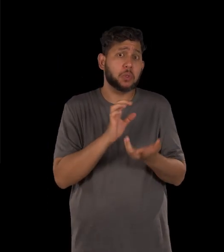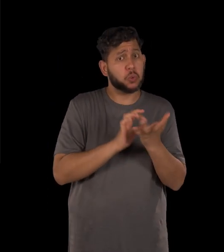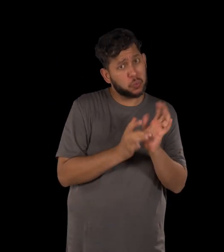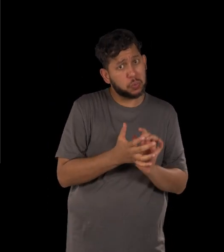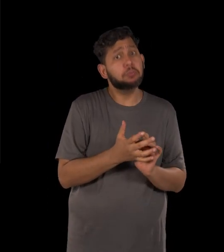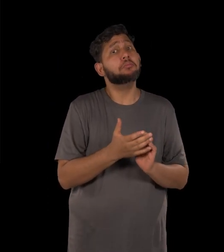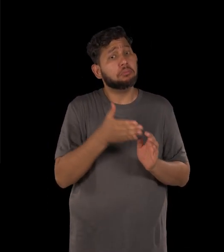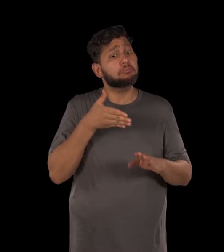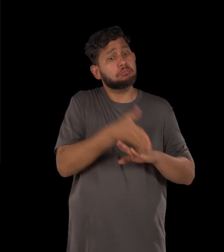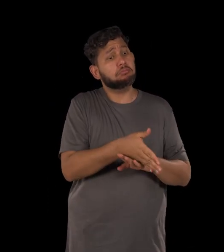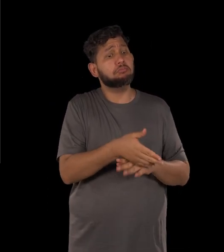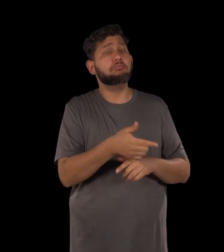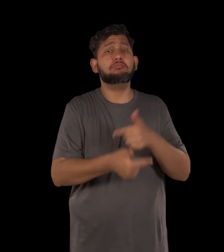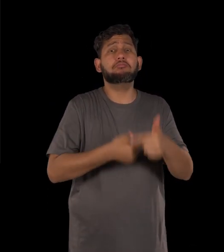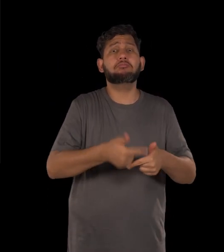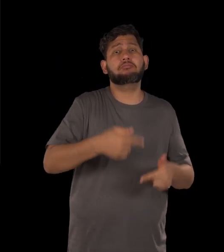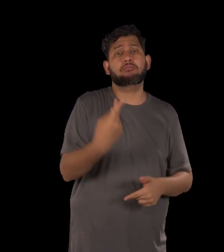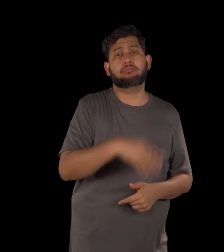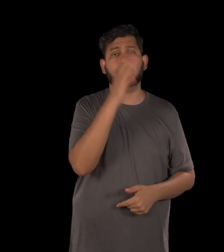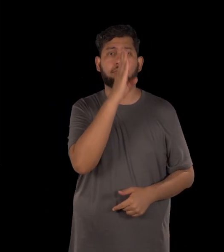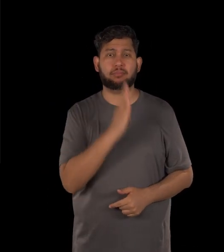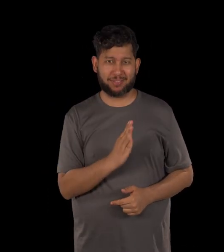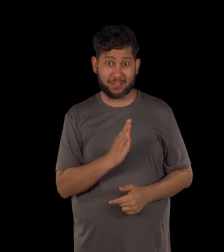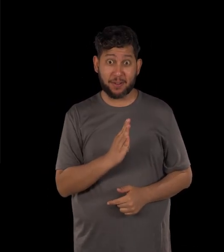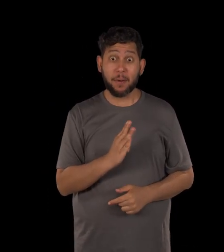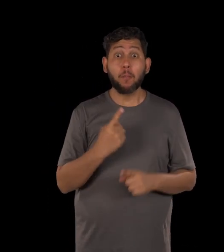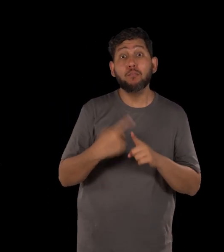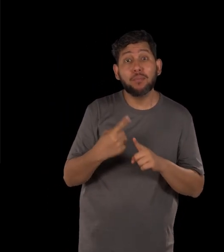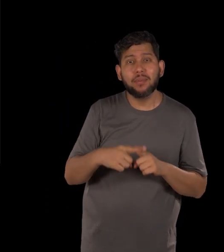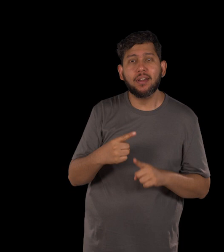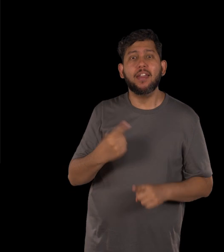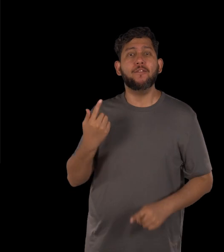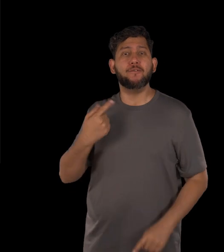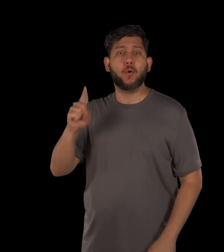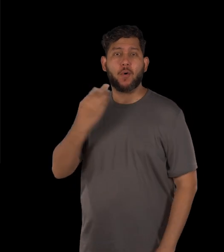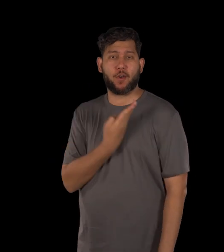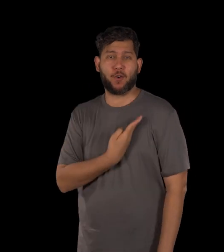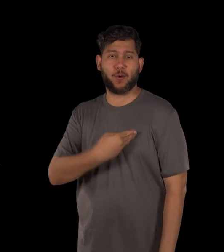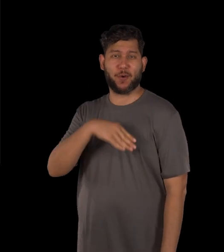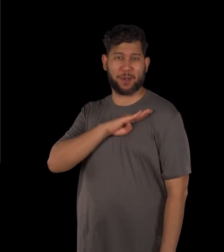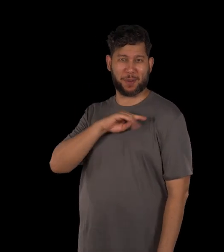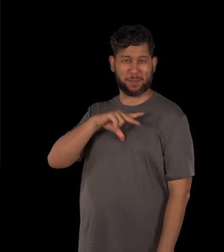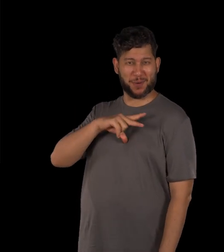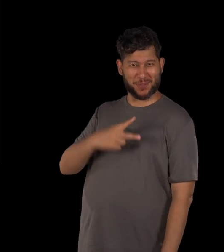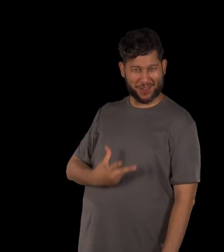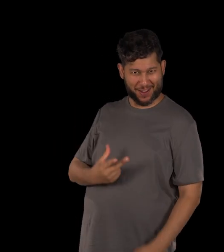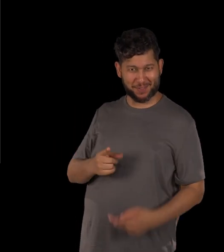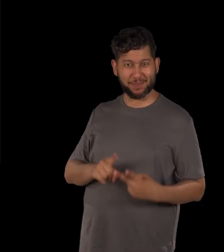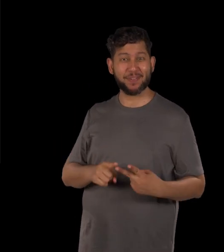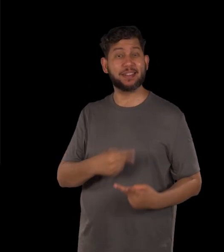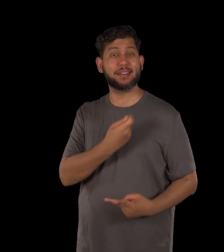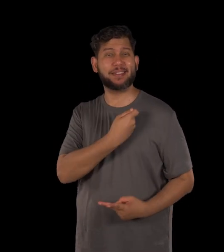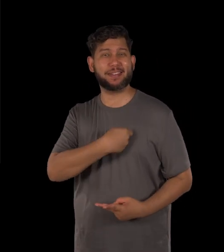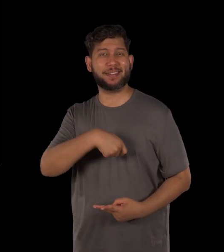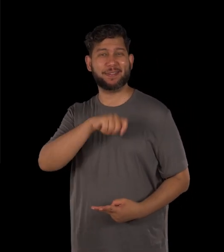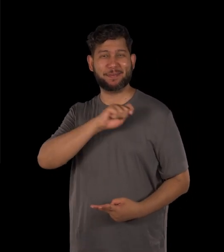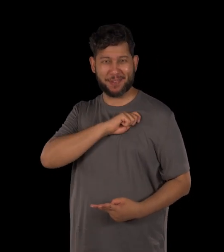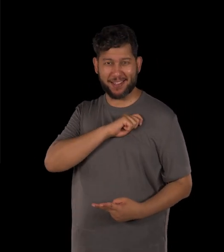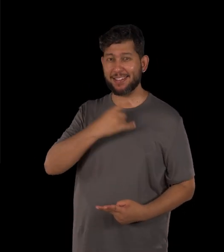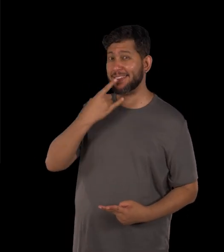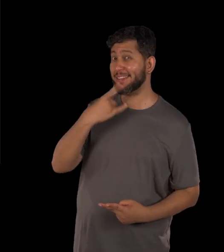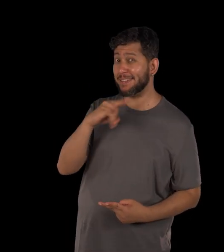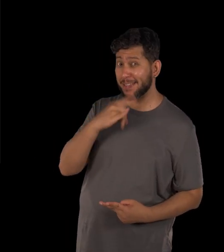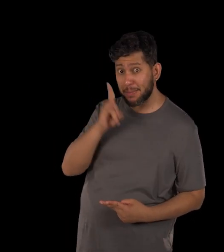novos. Em sua maioria, eram profissionais formados nas universidades de Coimbra, em Portugal, e de Salamanca, na